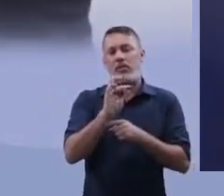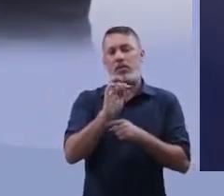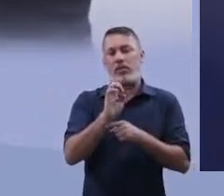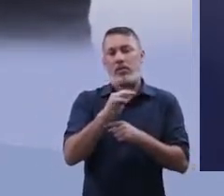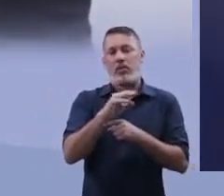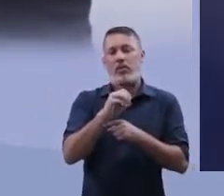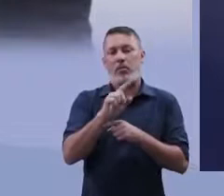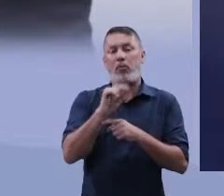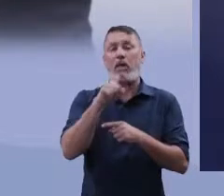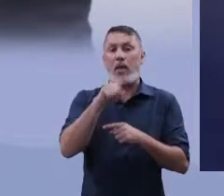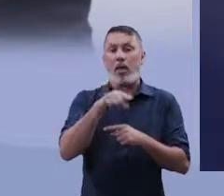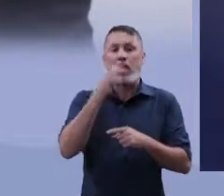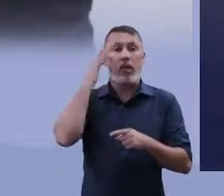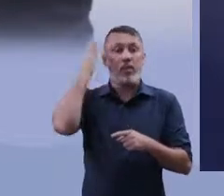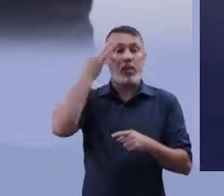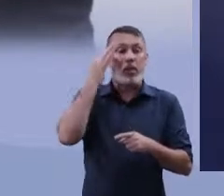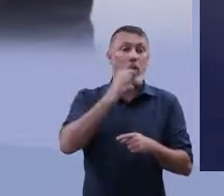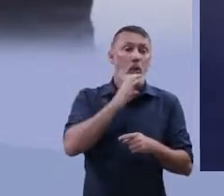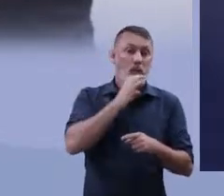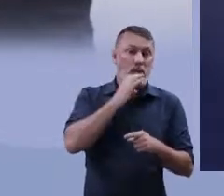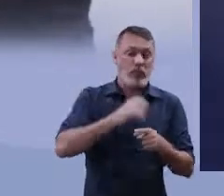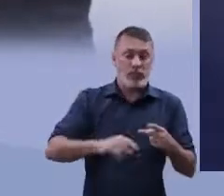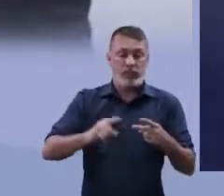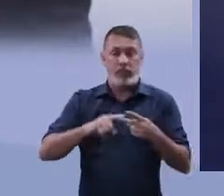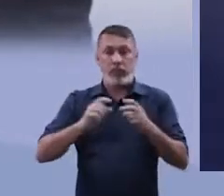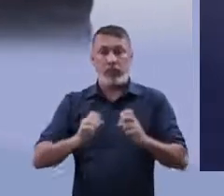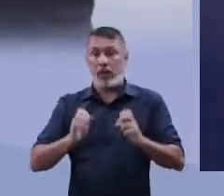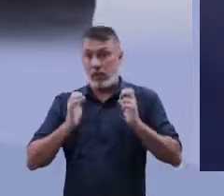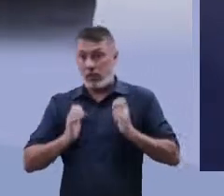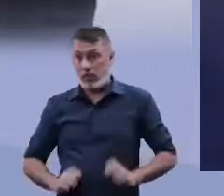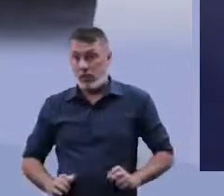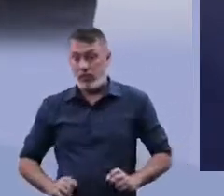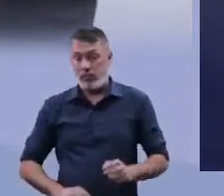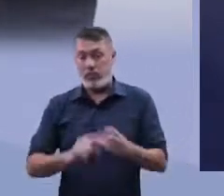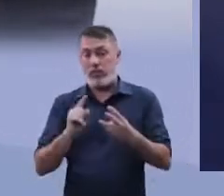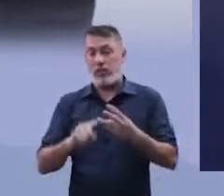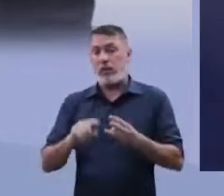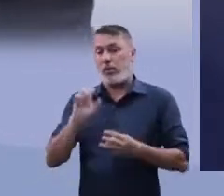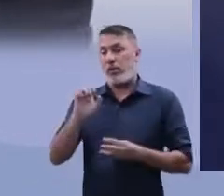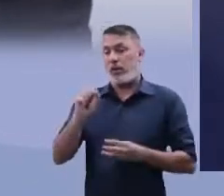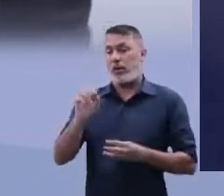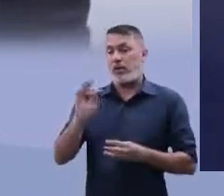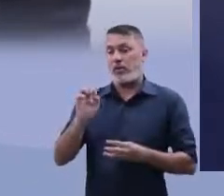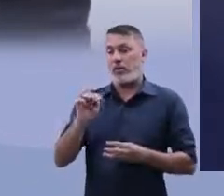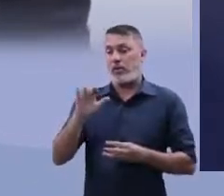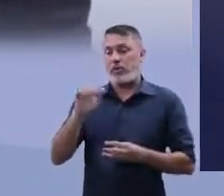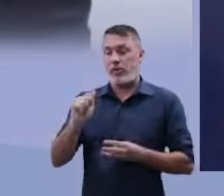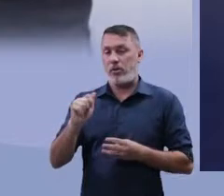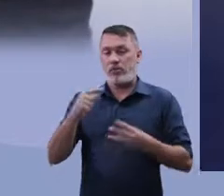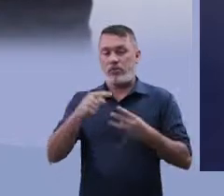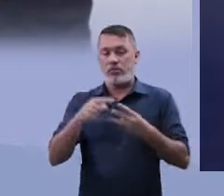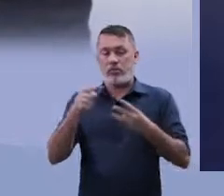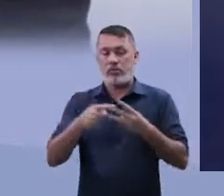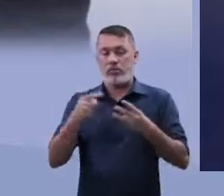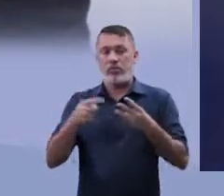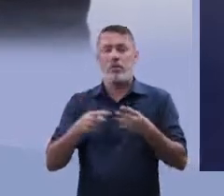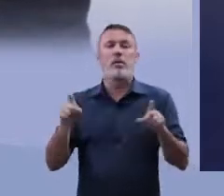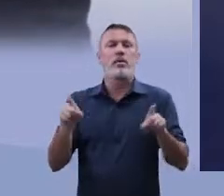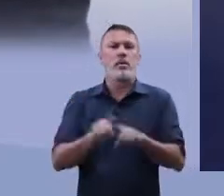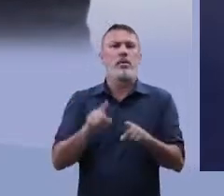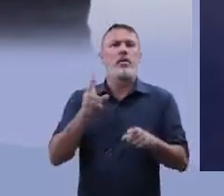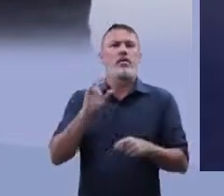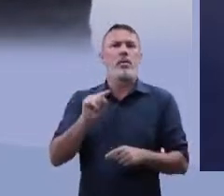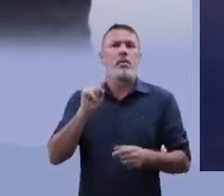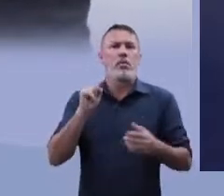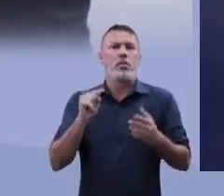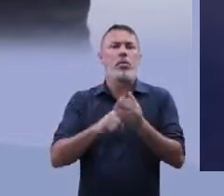do conhecimento, ética, está no campo da filosofia moral, e estética, que também vai ser um